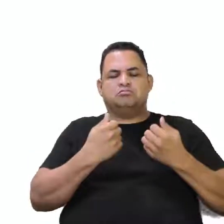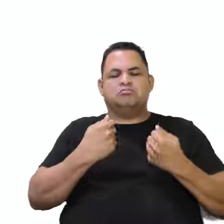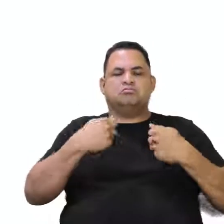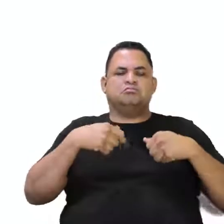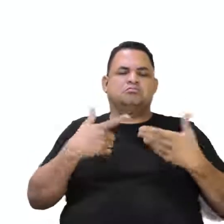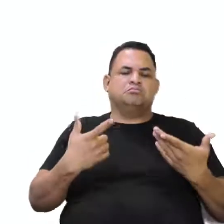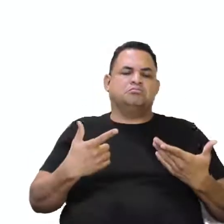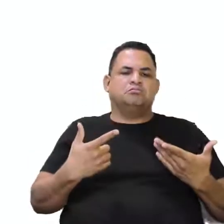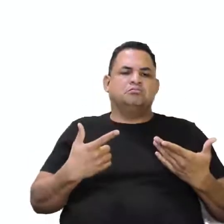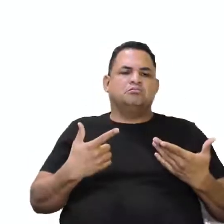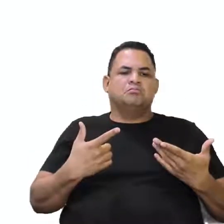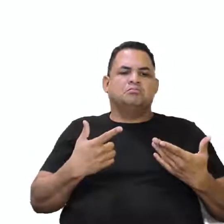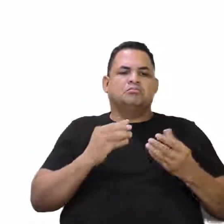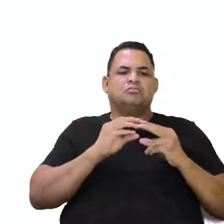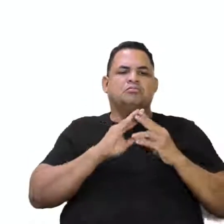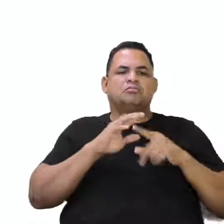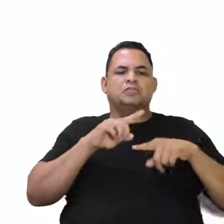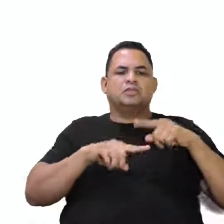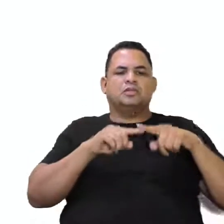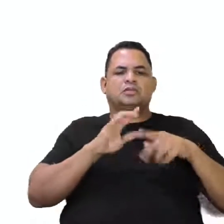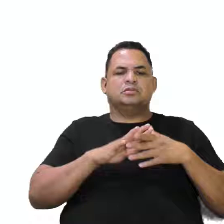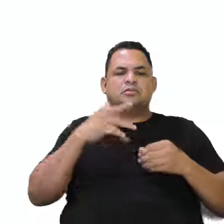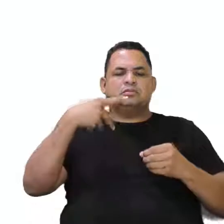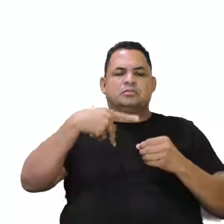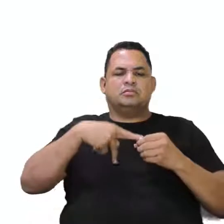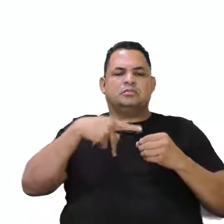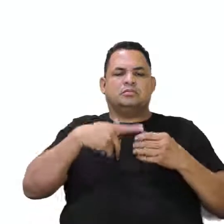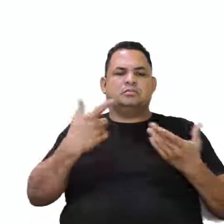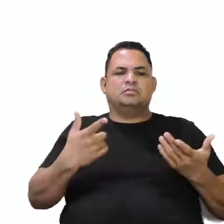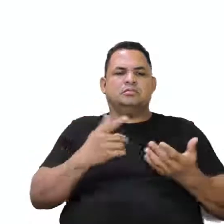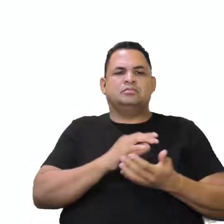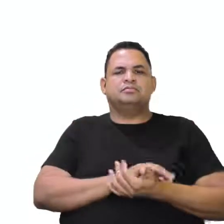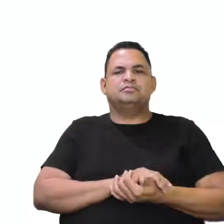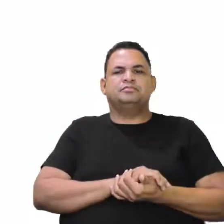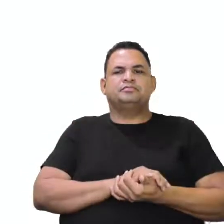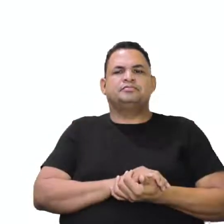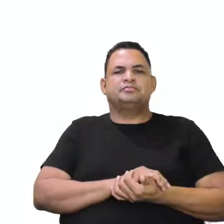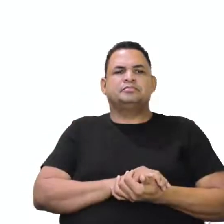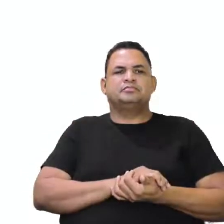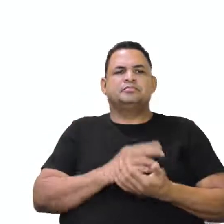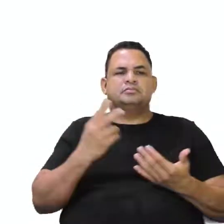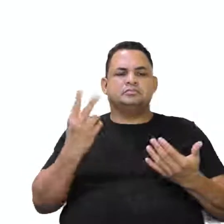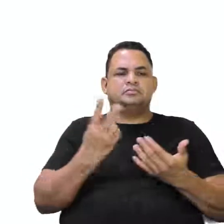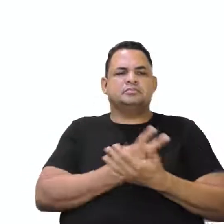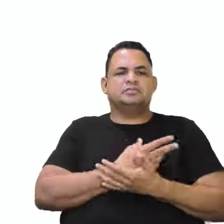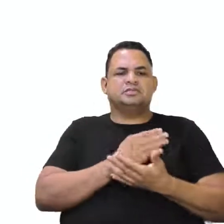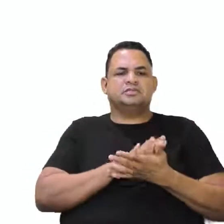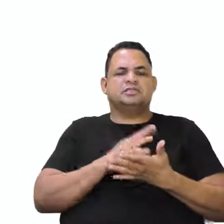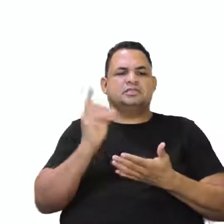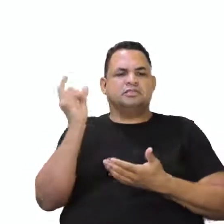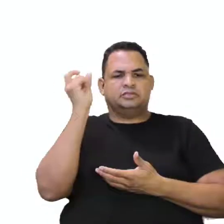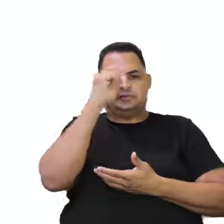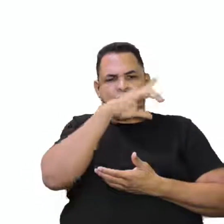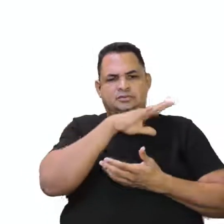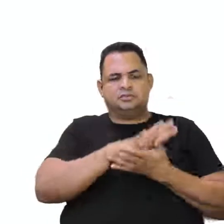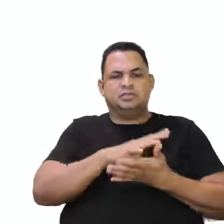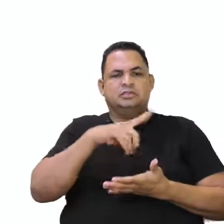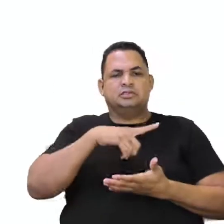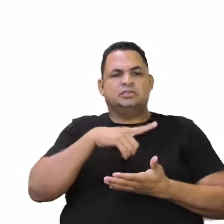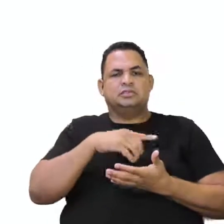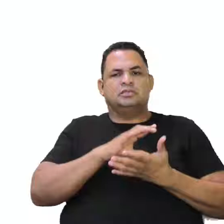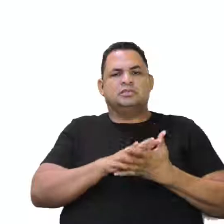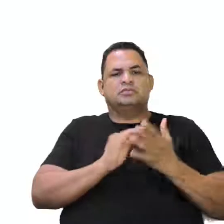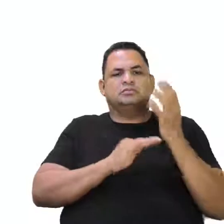pode ser algum produto petrolífero, enfim, tá? Que vai provocar essas dificuldades. E aí a gente tem